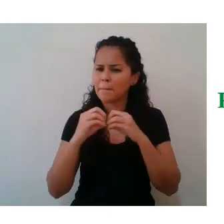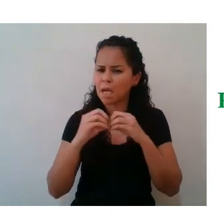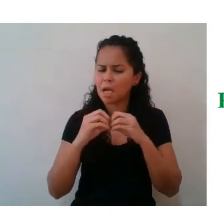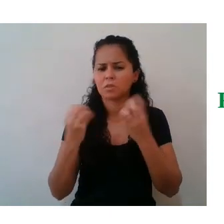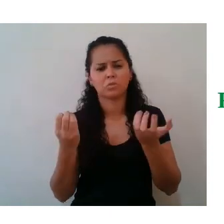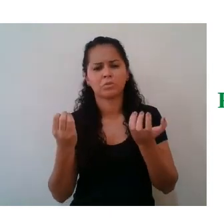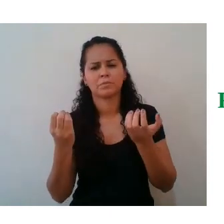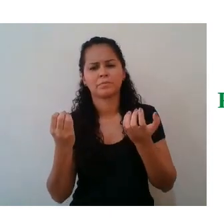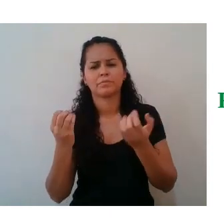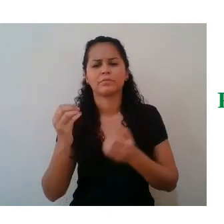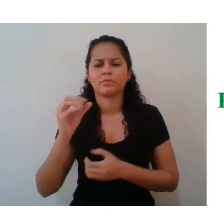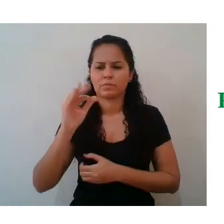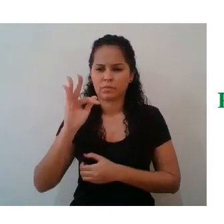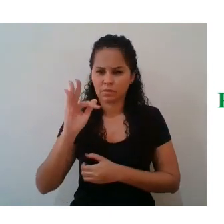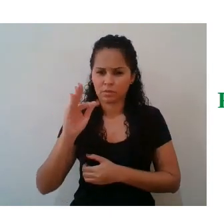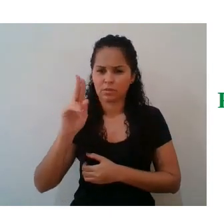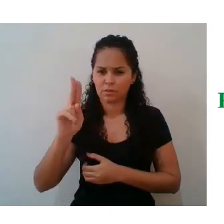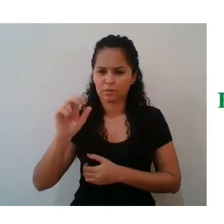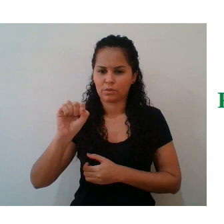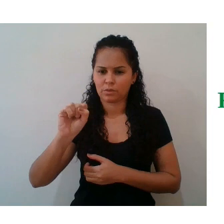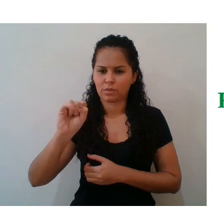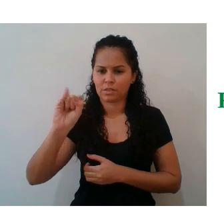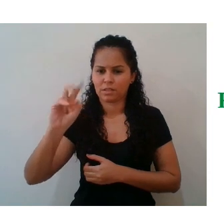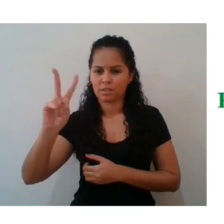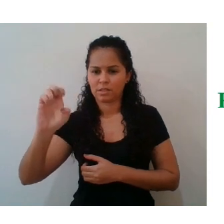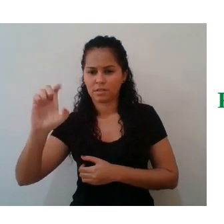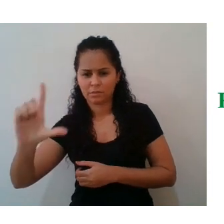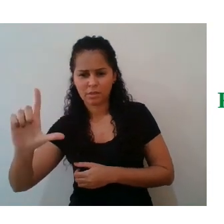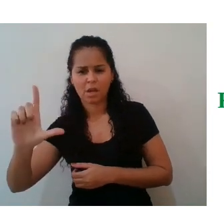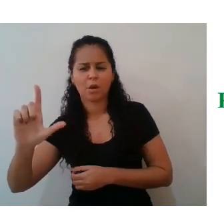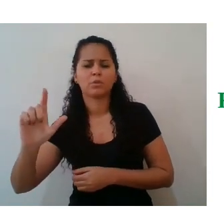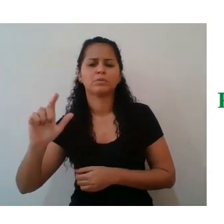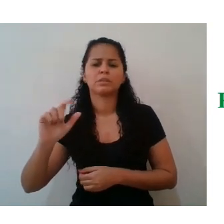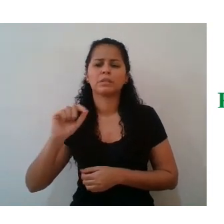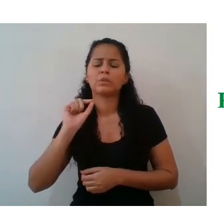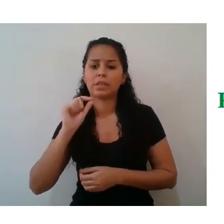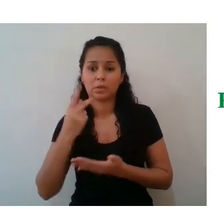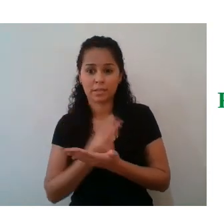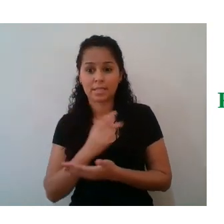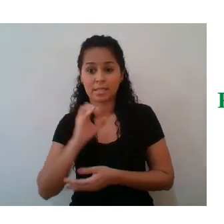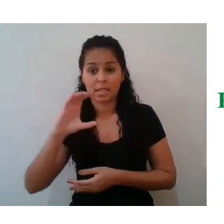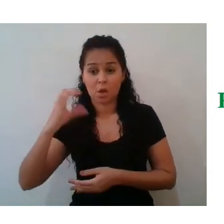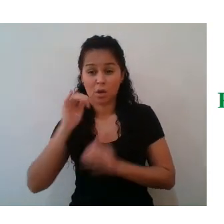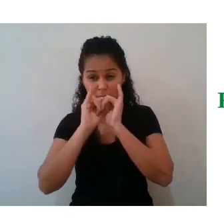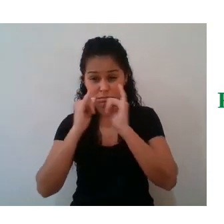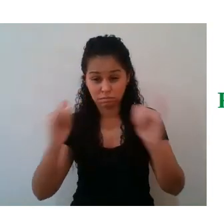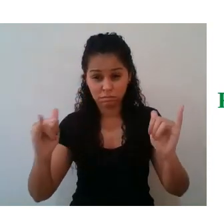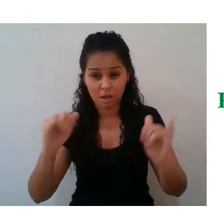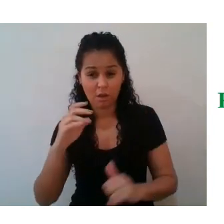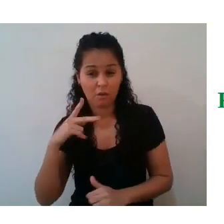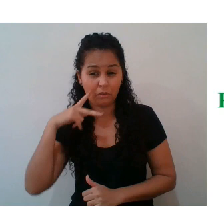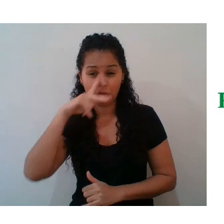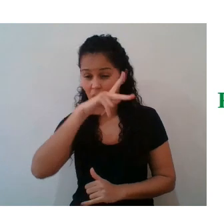disjuntor, tinha que comprar outro fusível. Quando a corrente estava muito alta, o fusível,